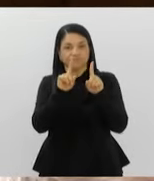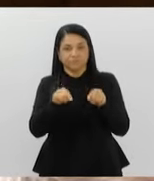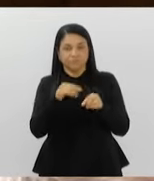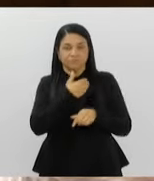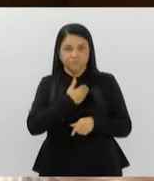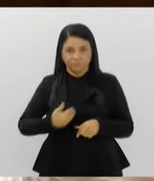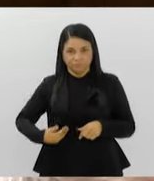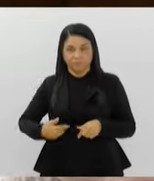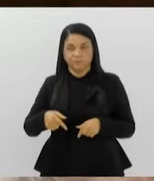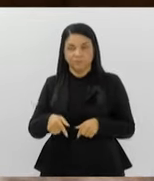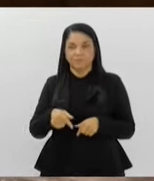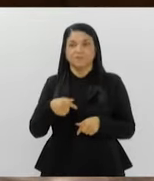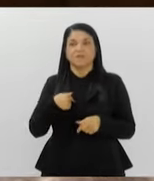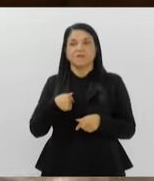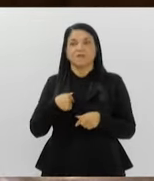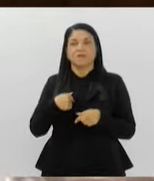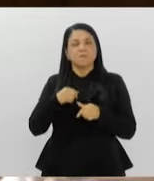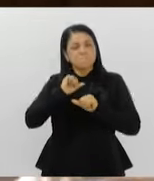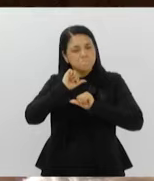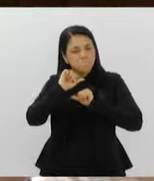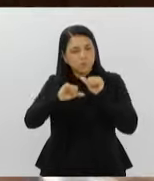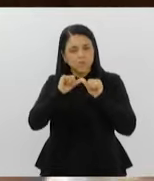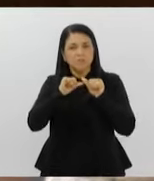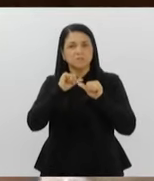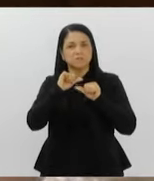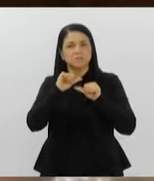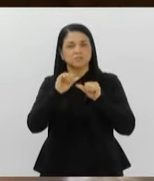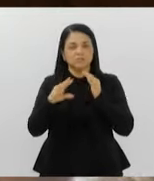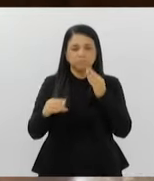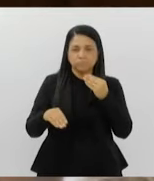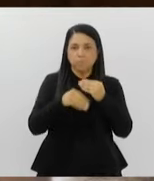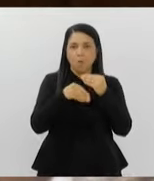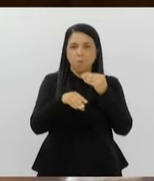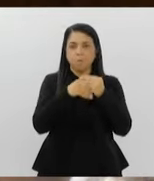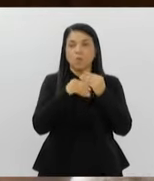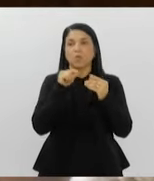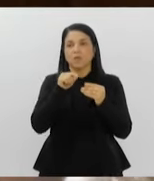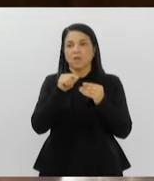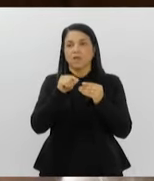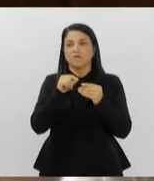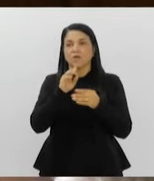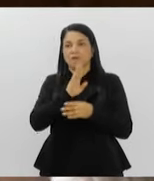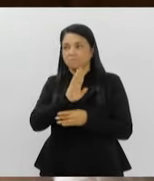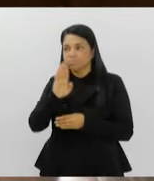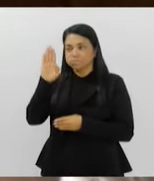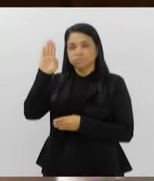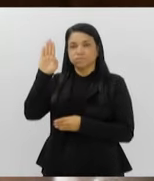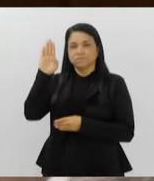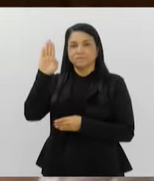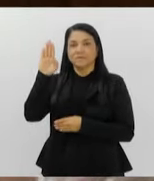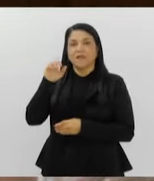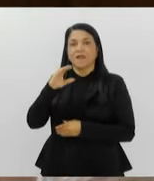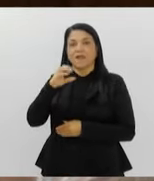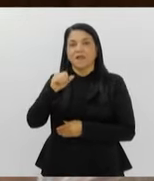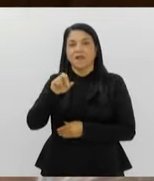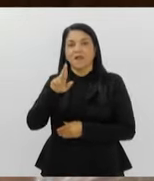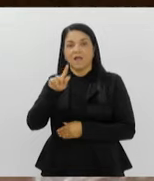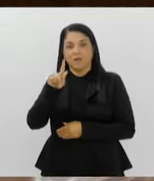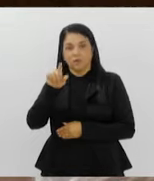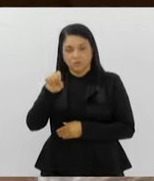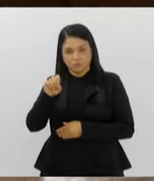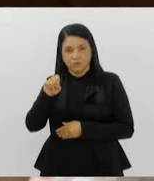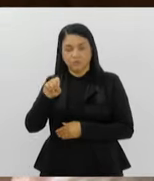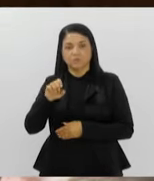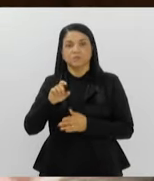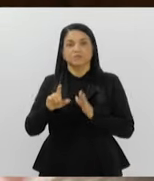para mencionar aqui, que eu achei muito, muito, muito bacanas, foi a proteção para candidatas a cargos eletivos, que tem muitas mulheres que